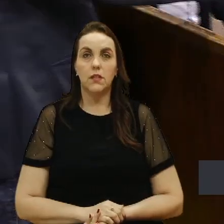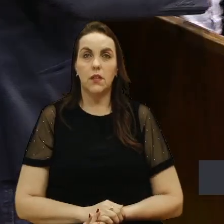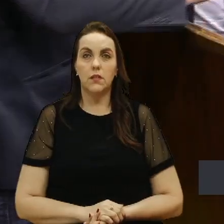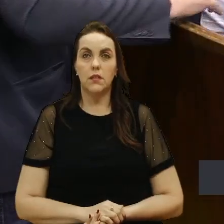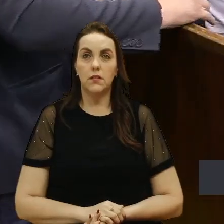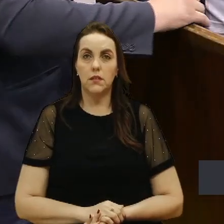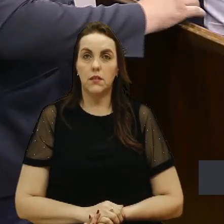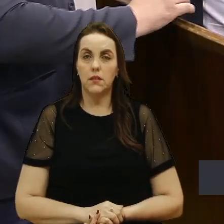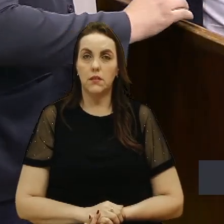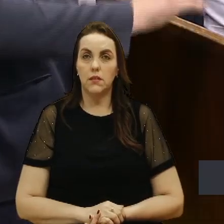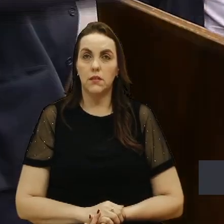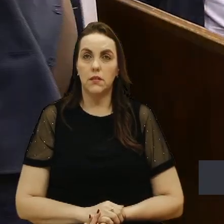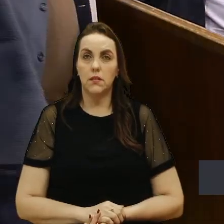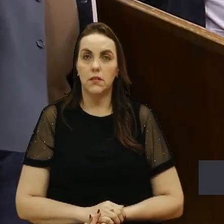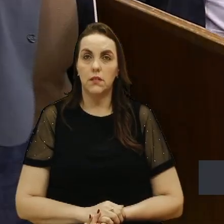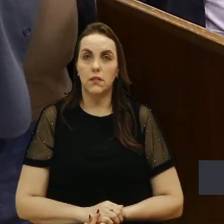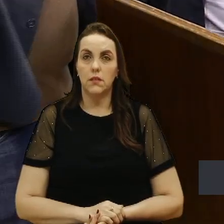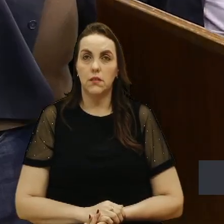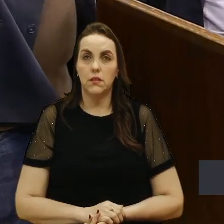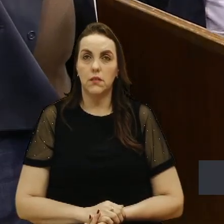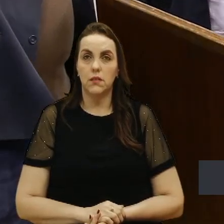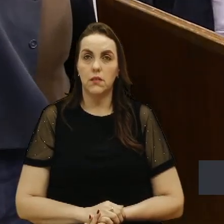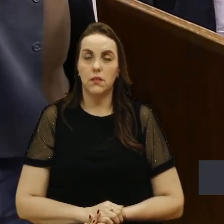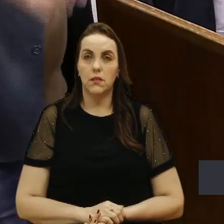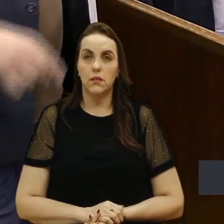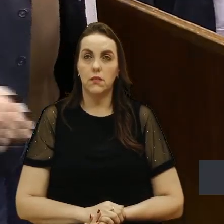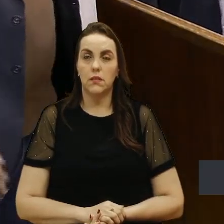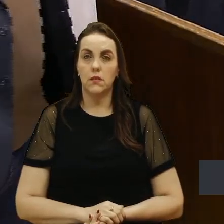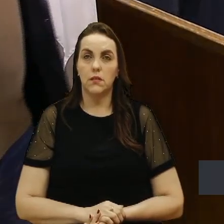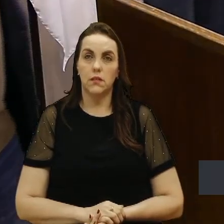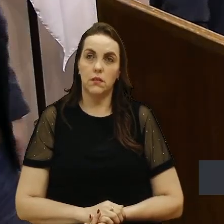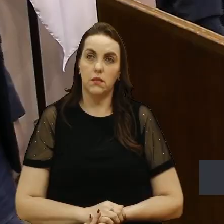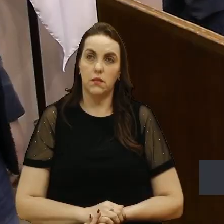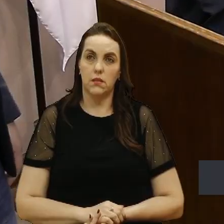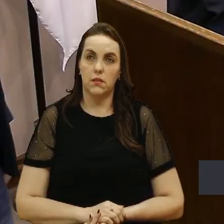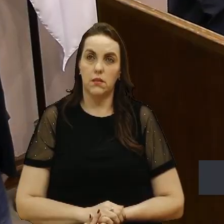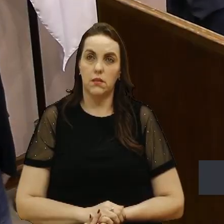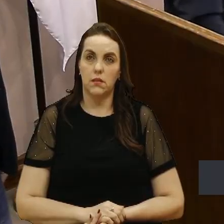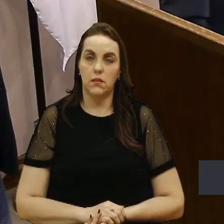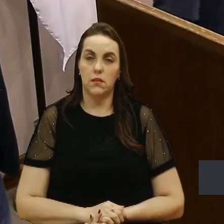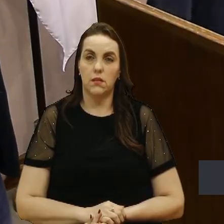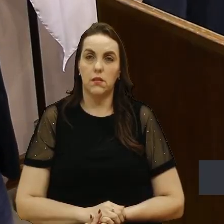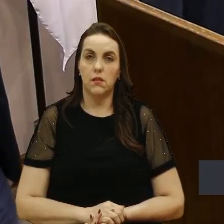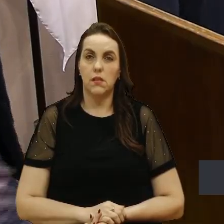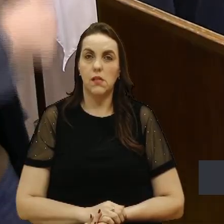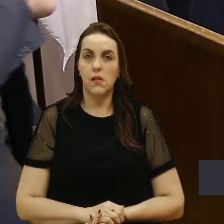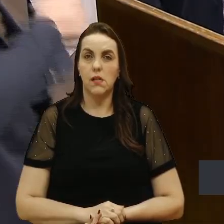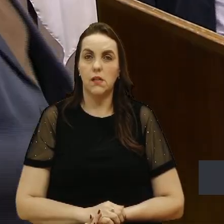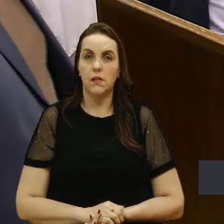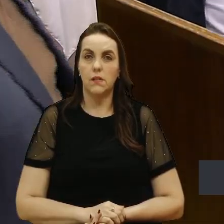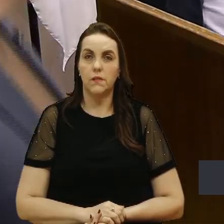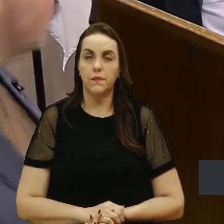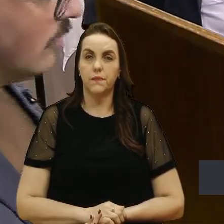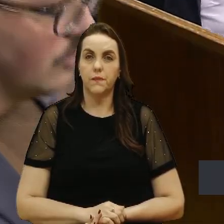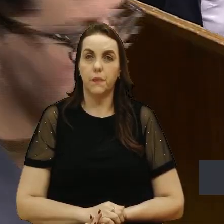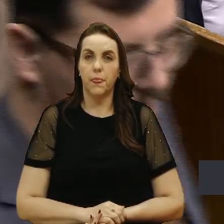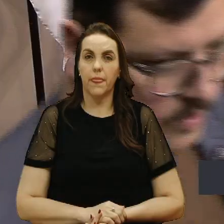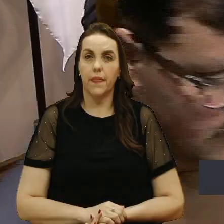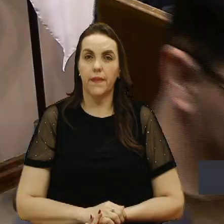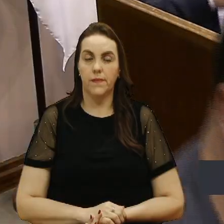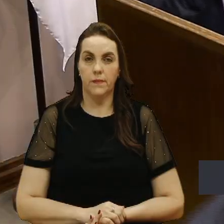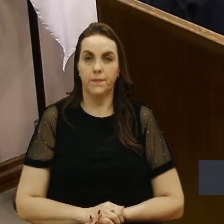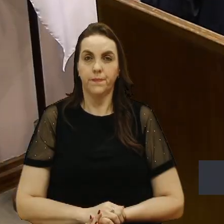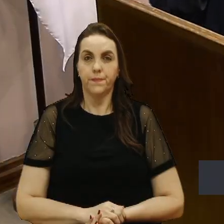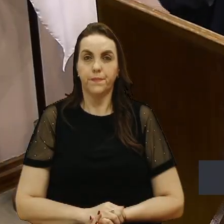Acho melhor. Acho que tá bom. Tá bom. Teu retorno. Tá bem? Conduzir daqui, né? Tá